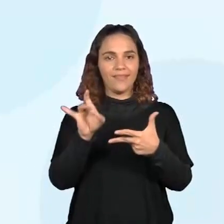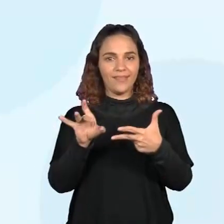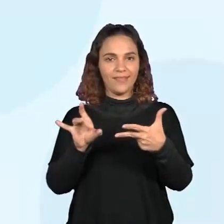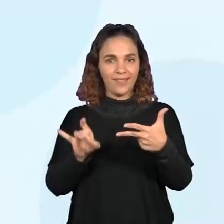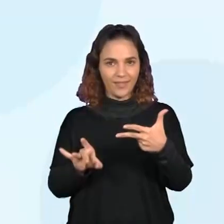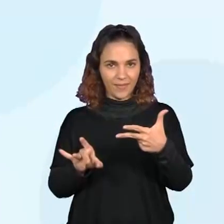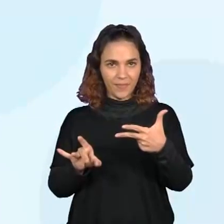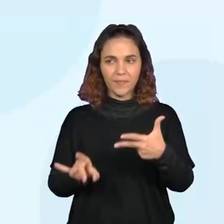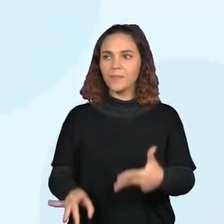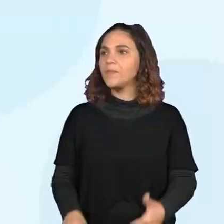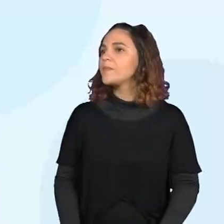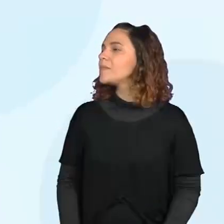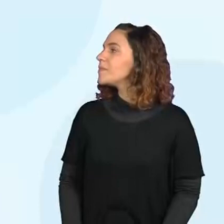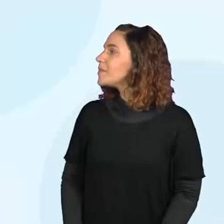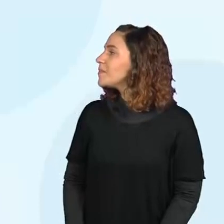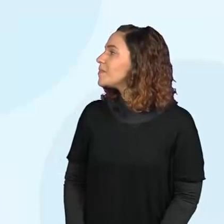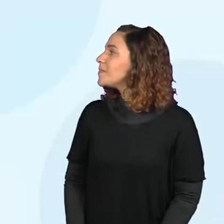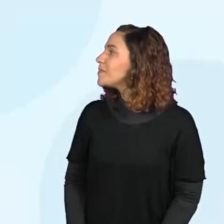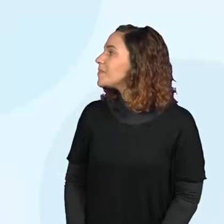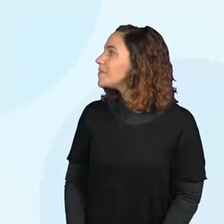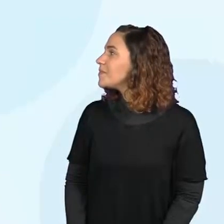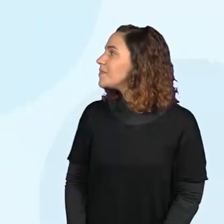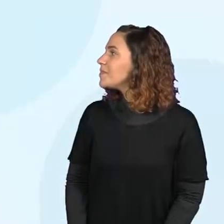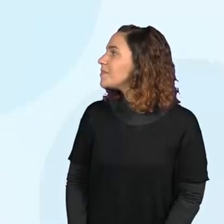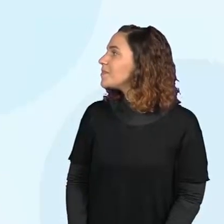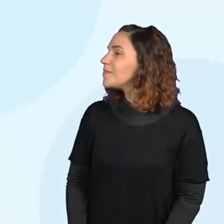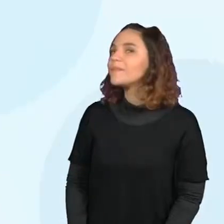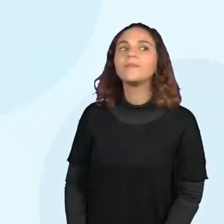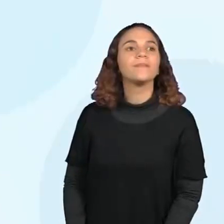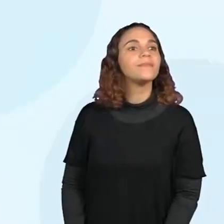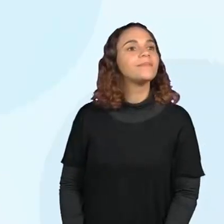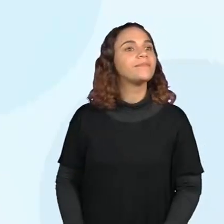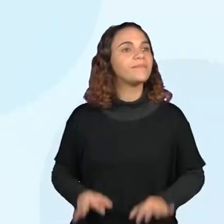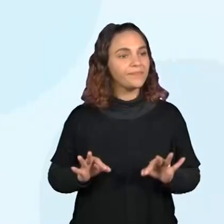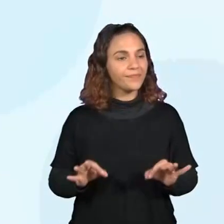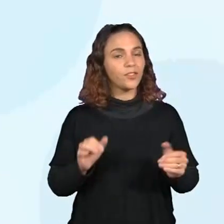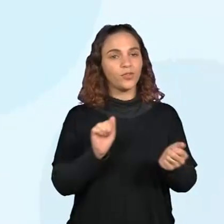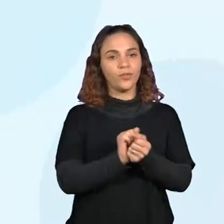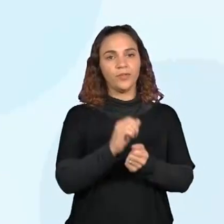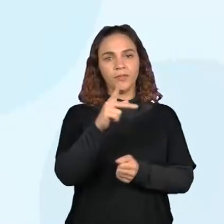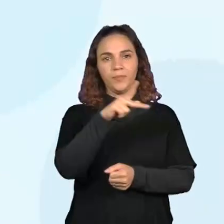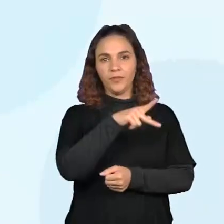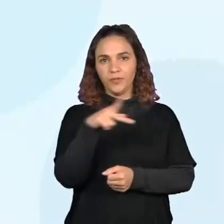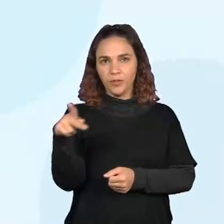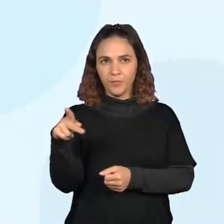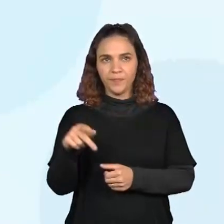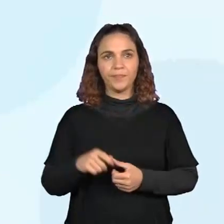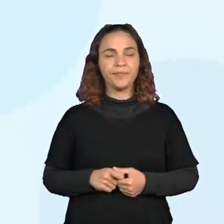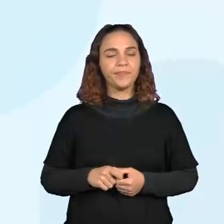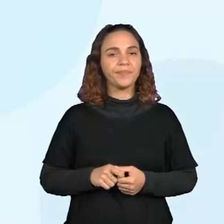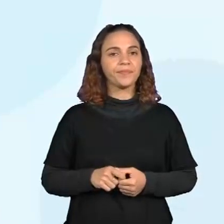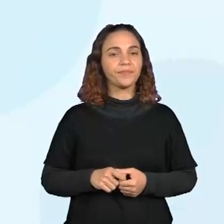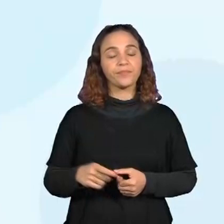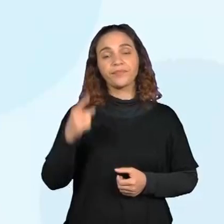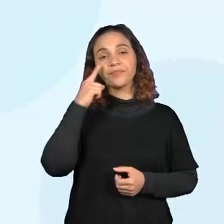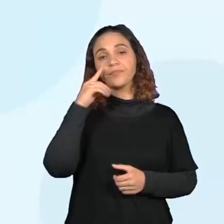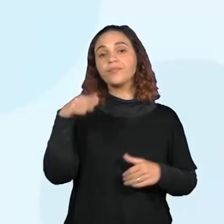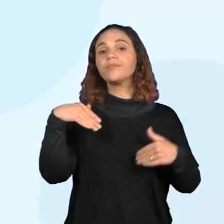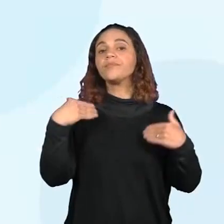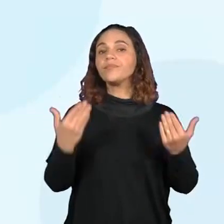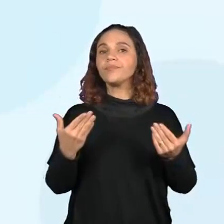poder que está escrito aí nesse quadrado. Então, você vai fazer isso aí junto com o seu professor, tá bom? Vai ver qual é o